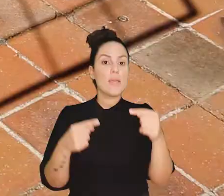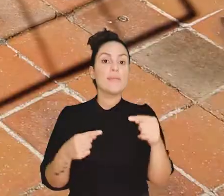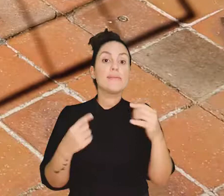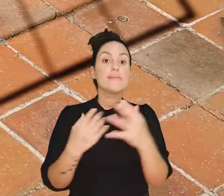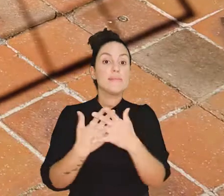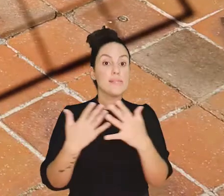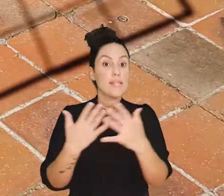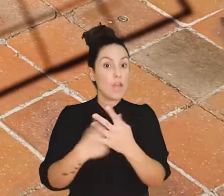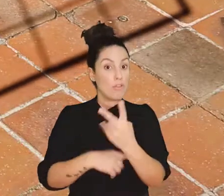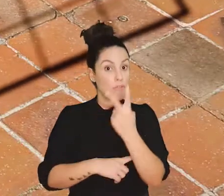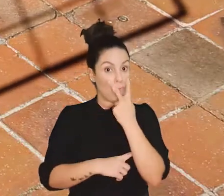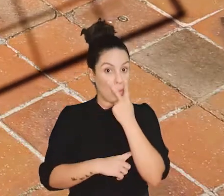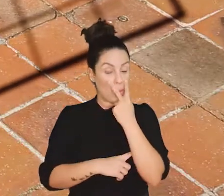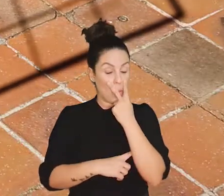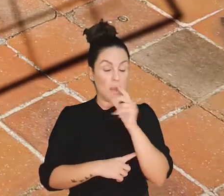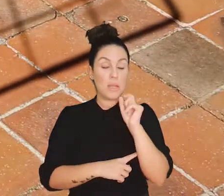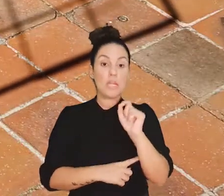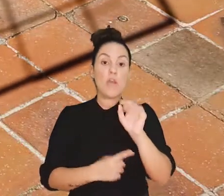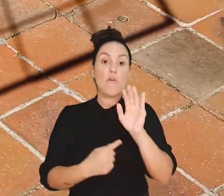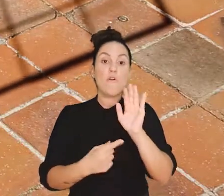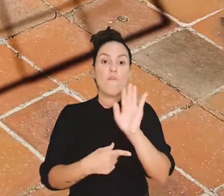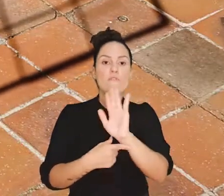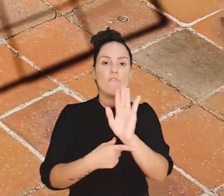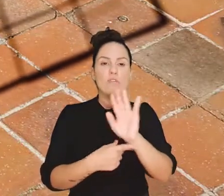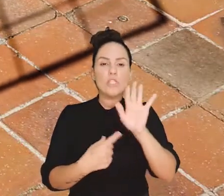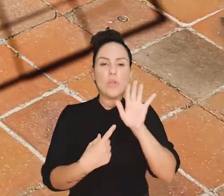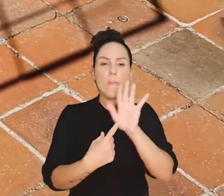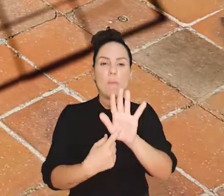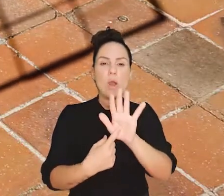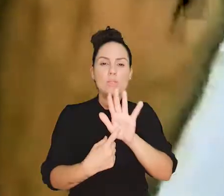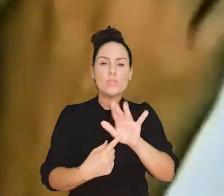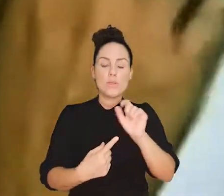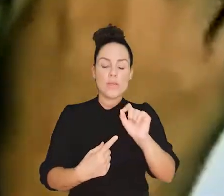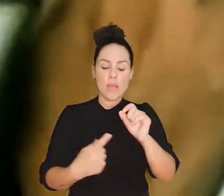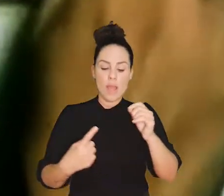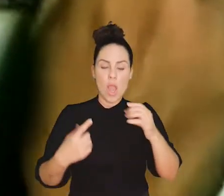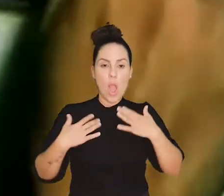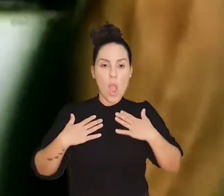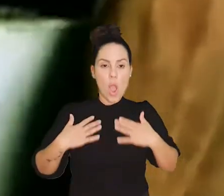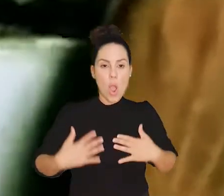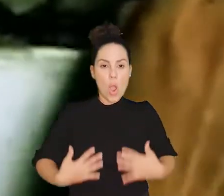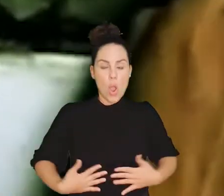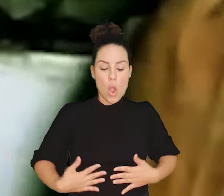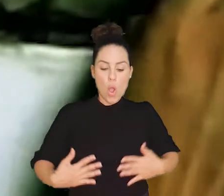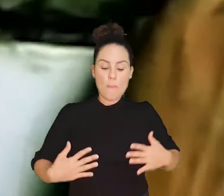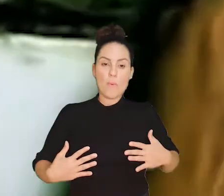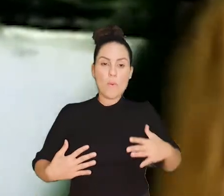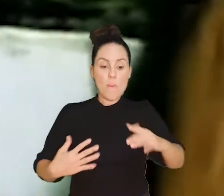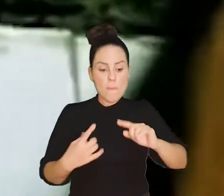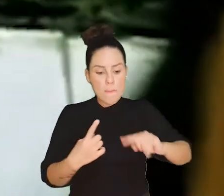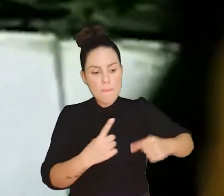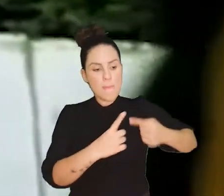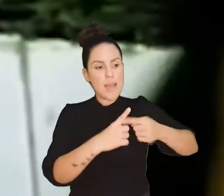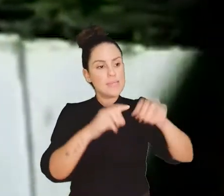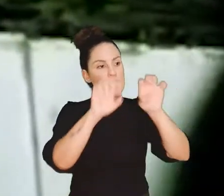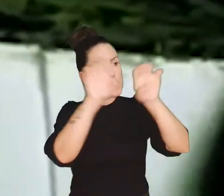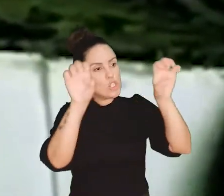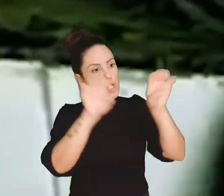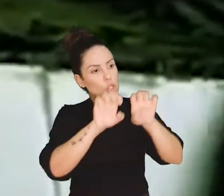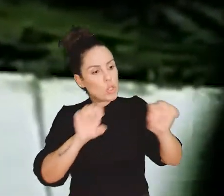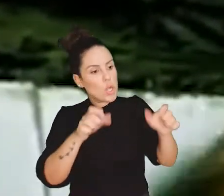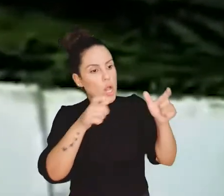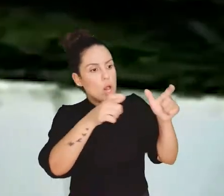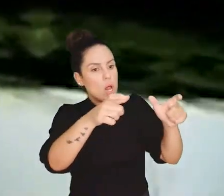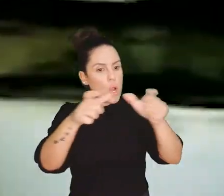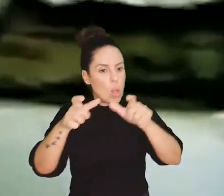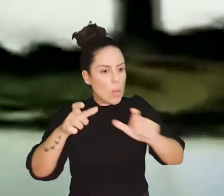E nesses vídeos a gente pode perceber como que eles relacionam o corpo com certas estruturas ou com certos